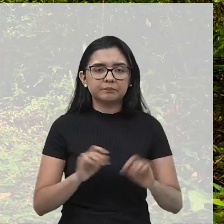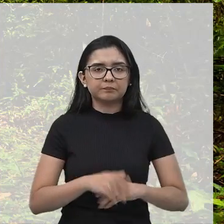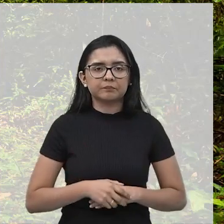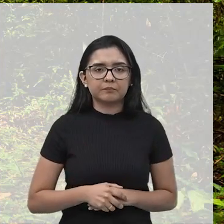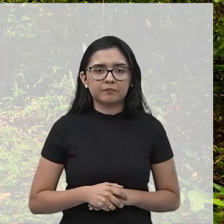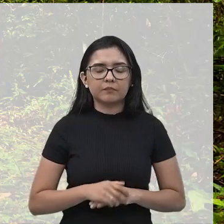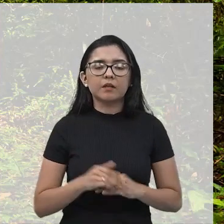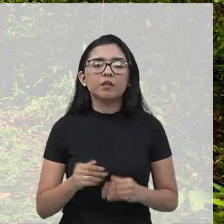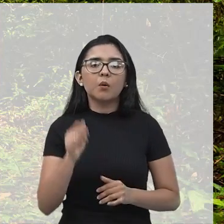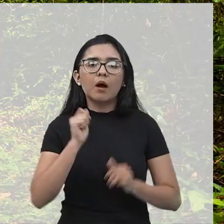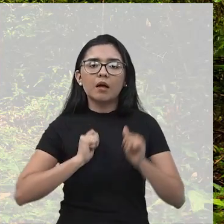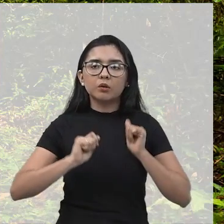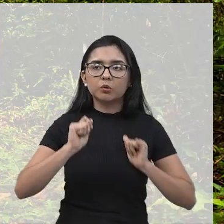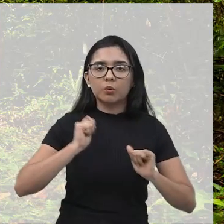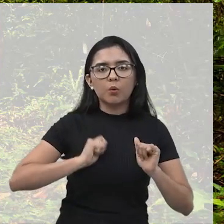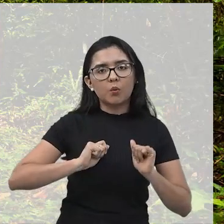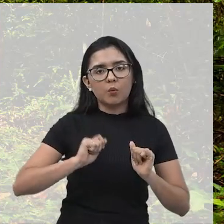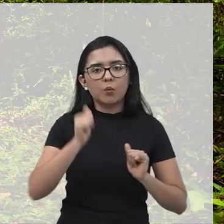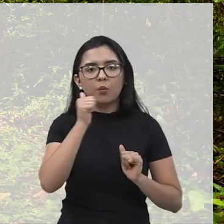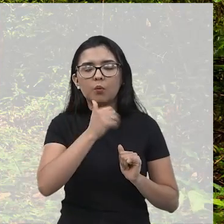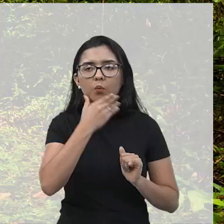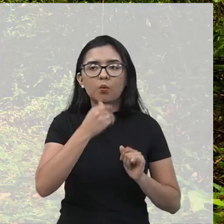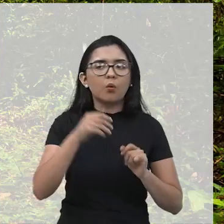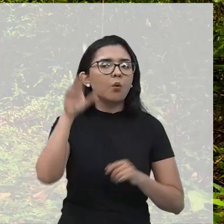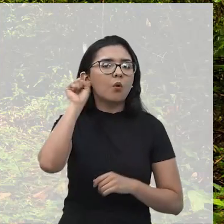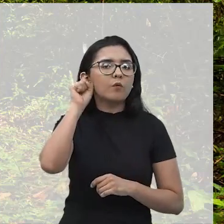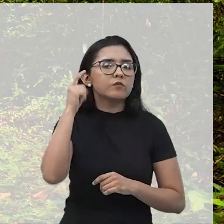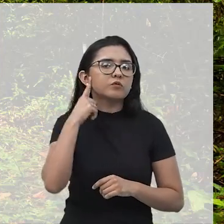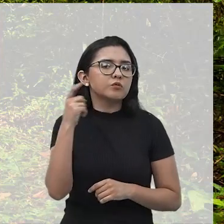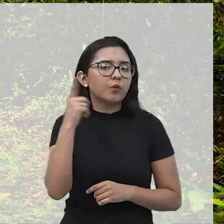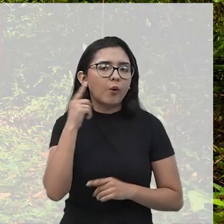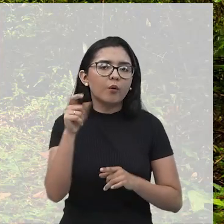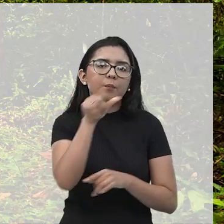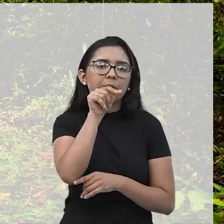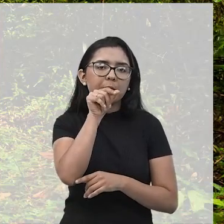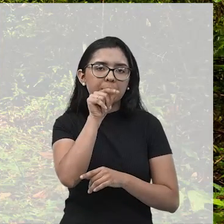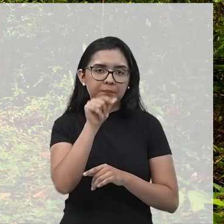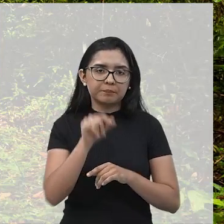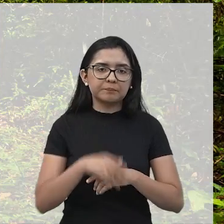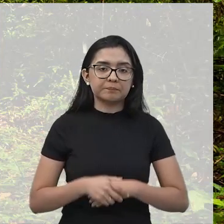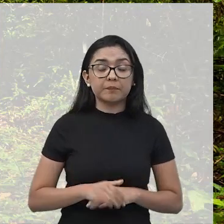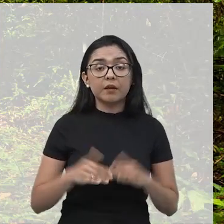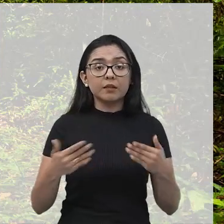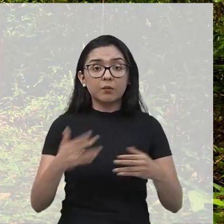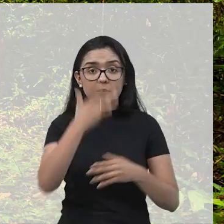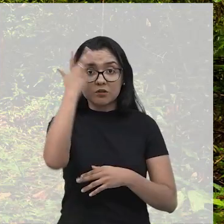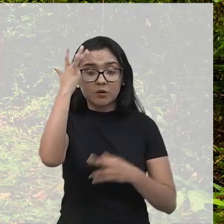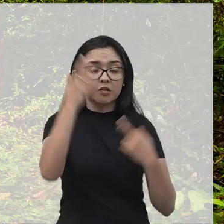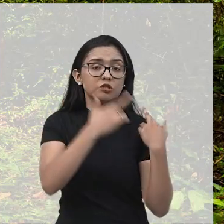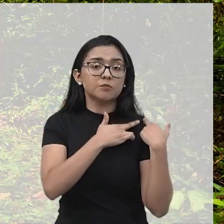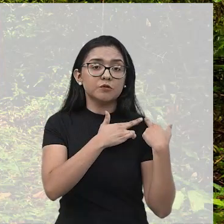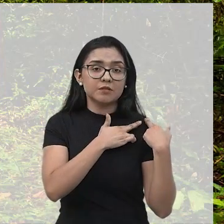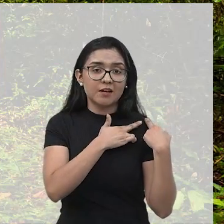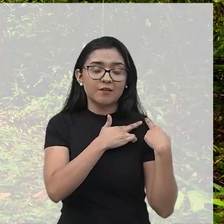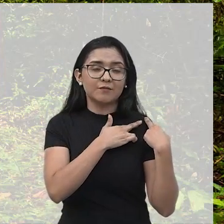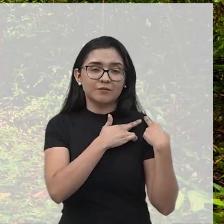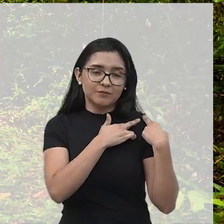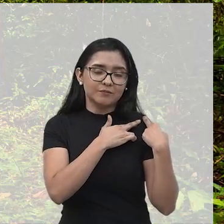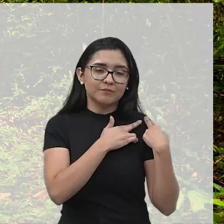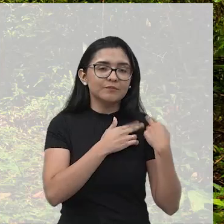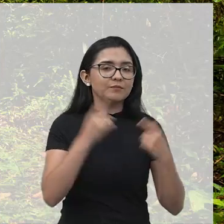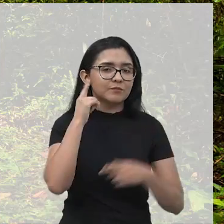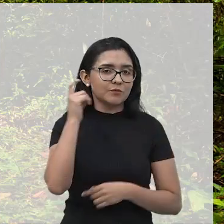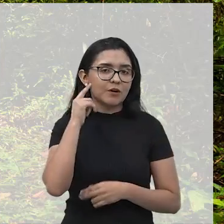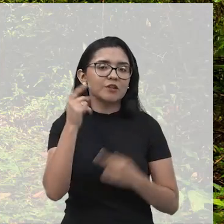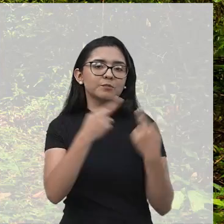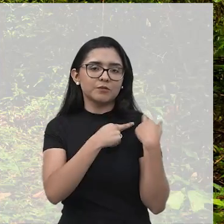o ator ou atriz ouve sons de pássaro, o sonoplasta, ele é responsável para colocar esse som. Então